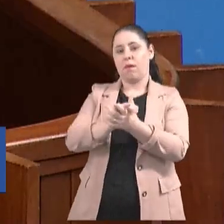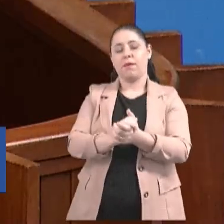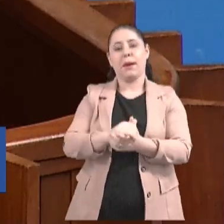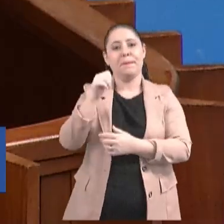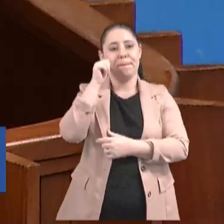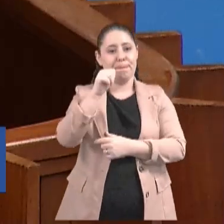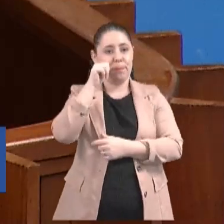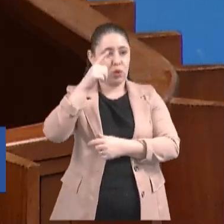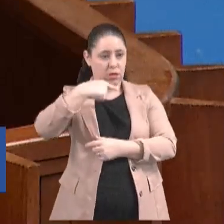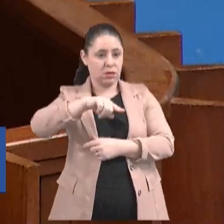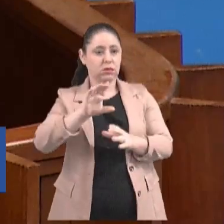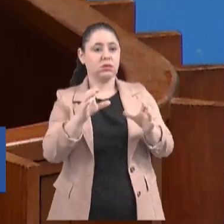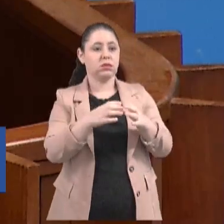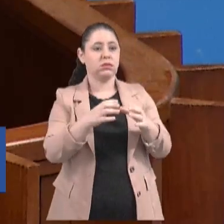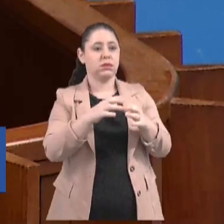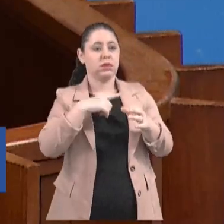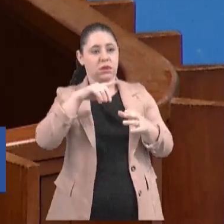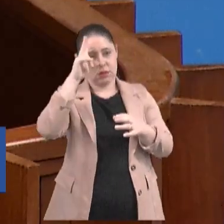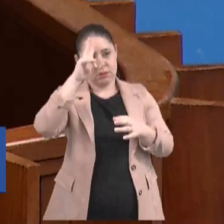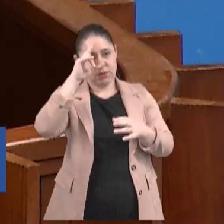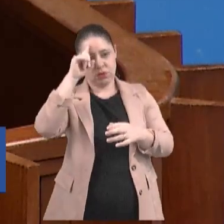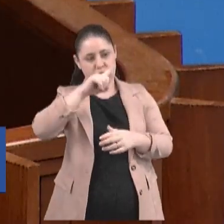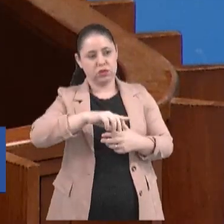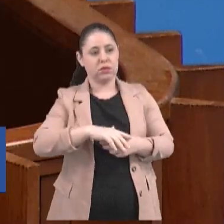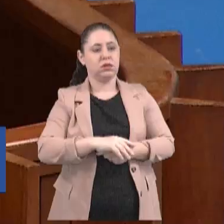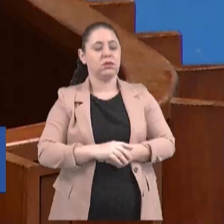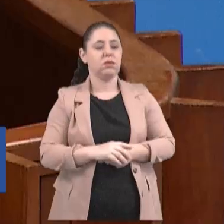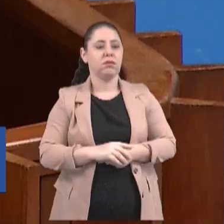das mulheres, lembrar aqui o dia